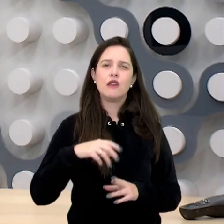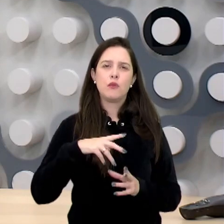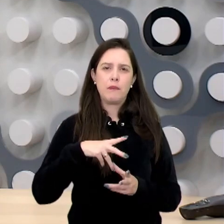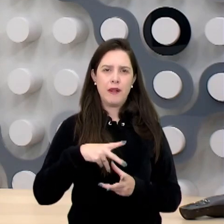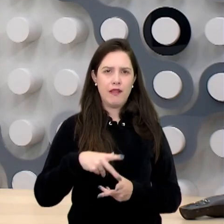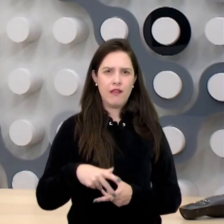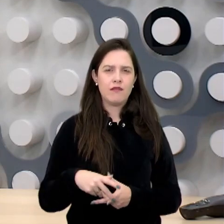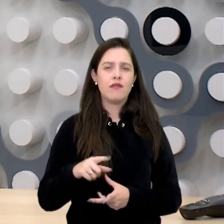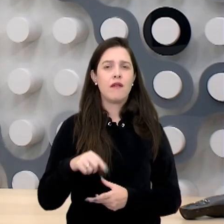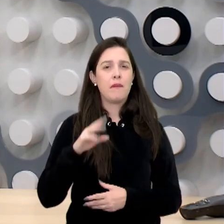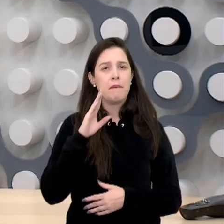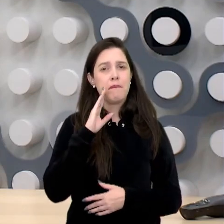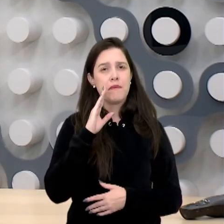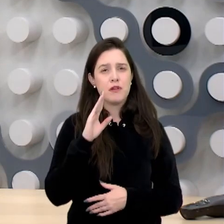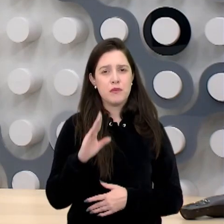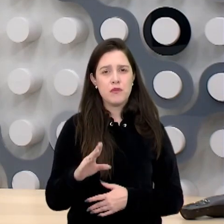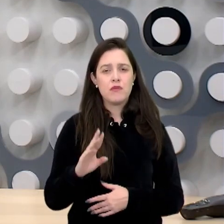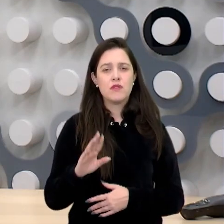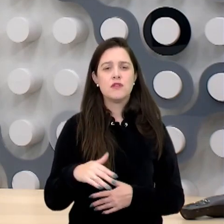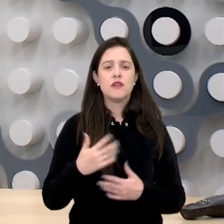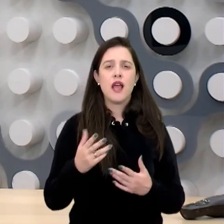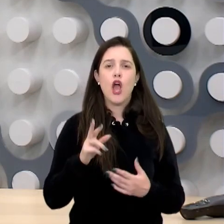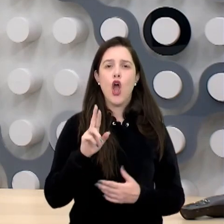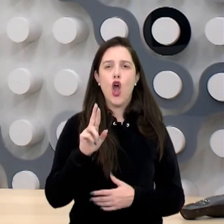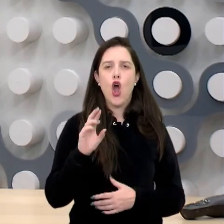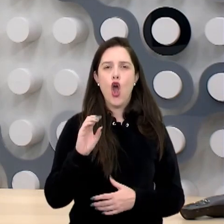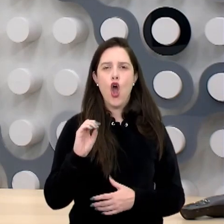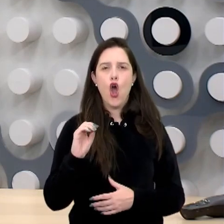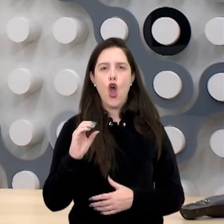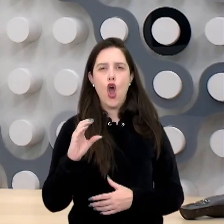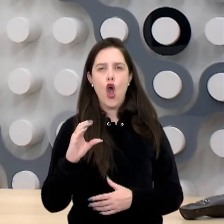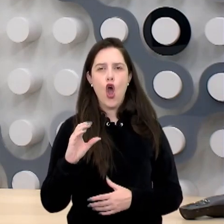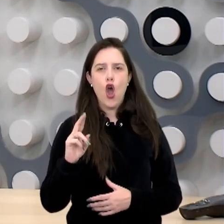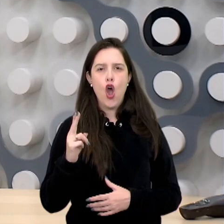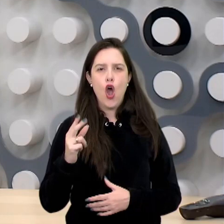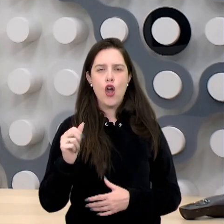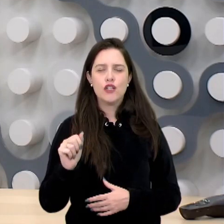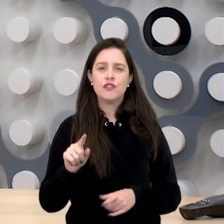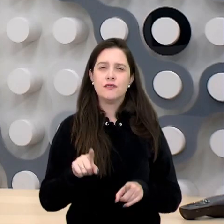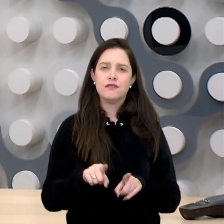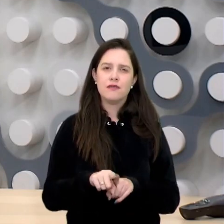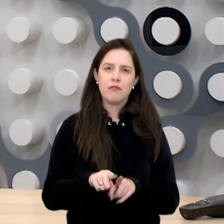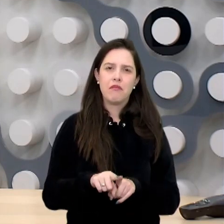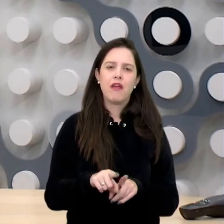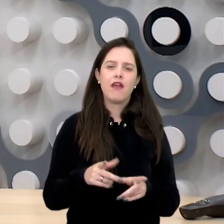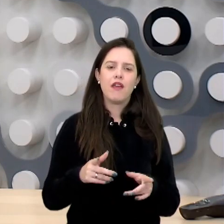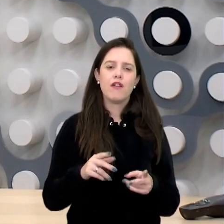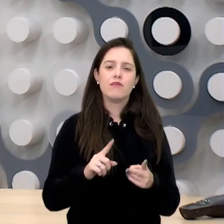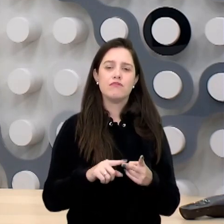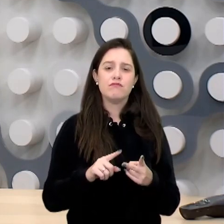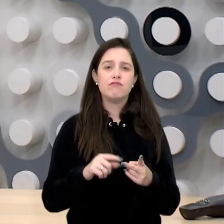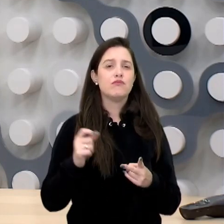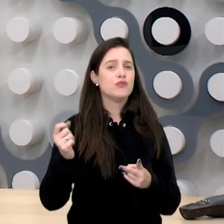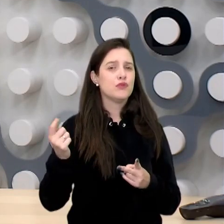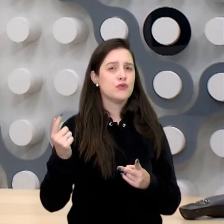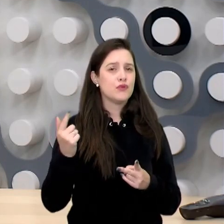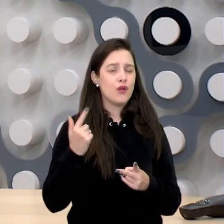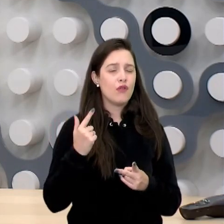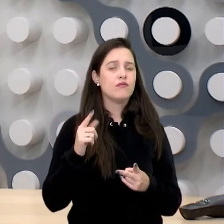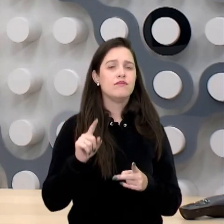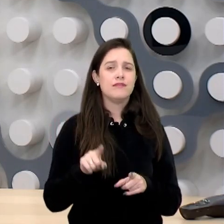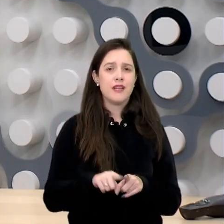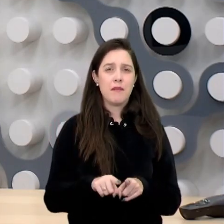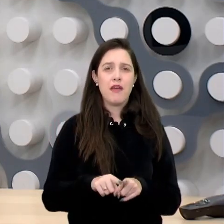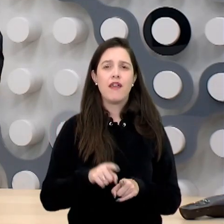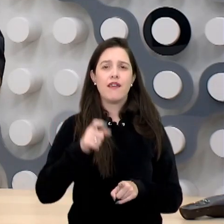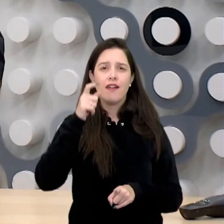né? Principalmente quando a gente vai ver aí as rochas, os minerais nas próximas atividades, né? E até o solo. Então vejo como é interessante